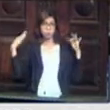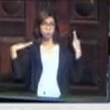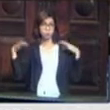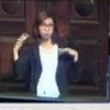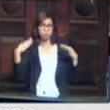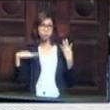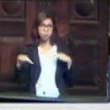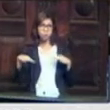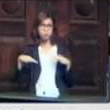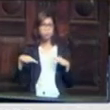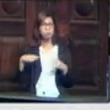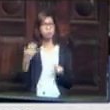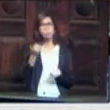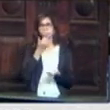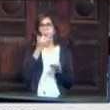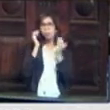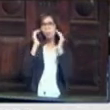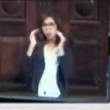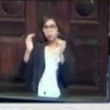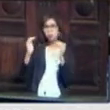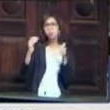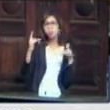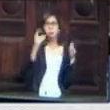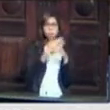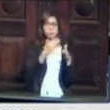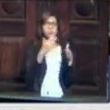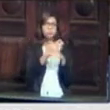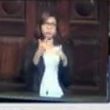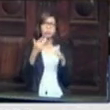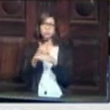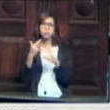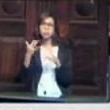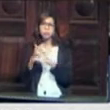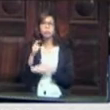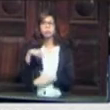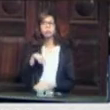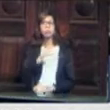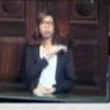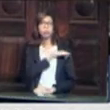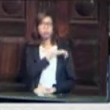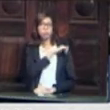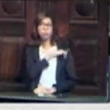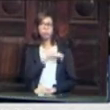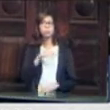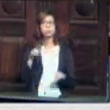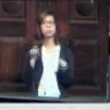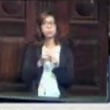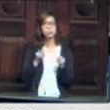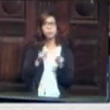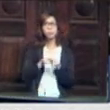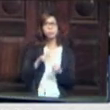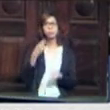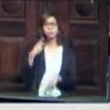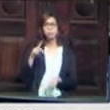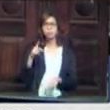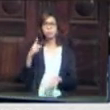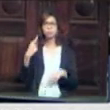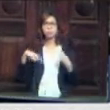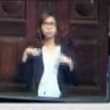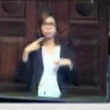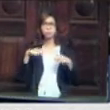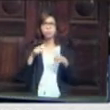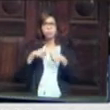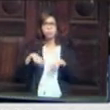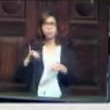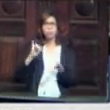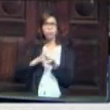está, com todo respeito a todos os municípios do Estado do Rio de Janeiro, a pujança do turismo está na